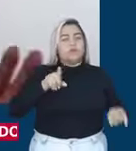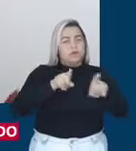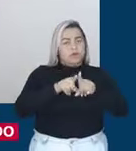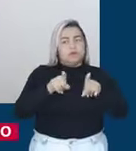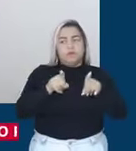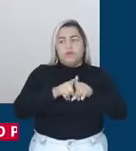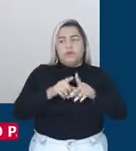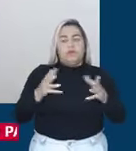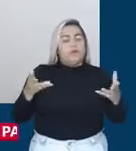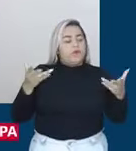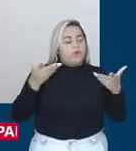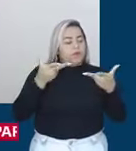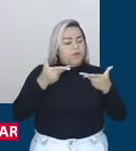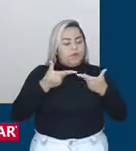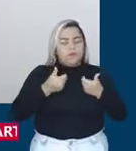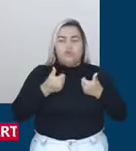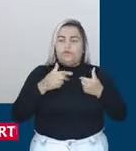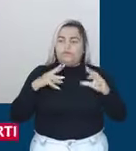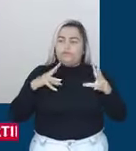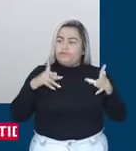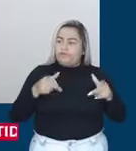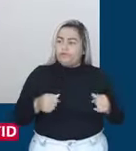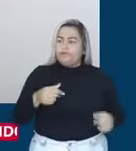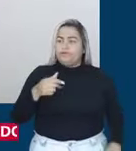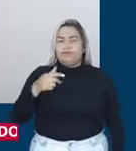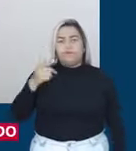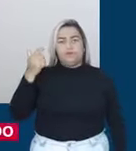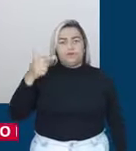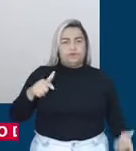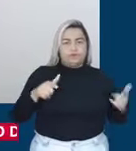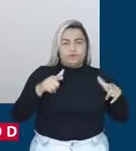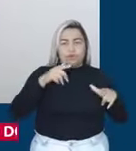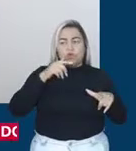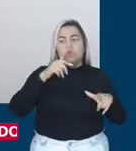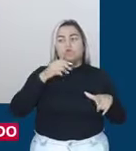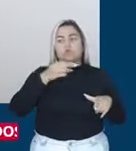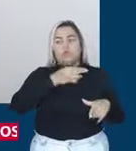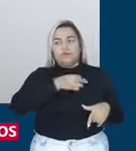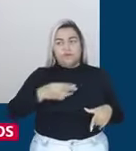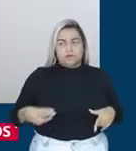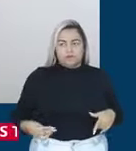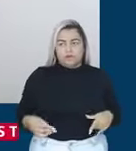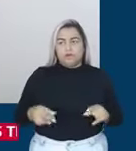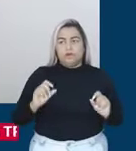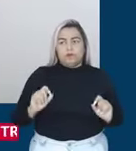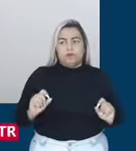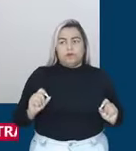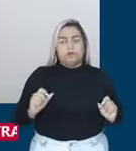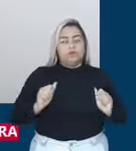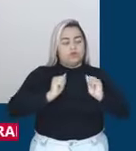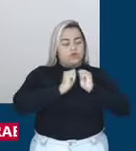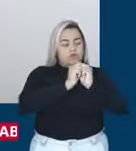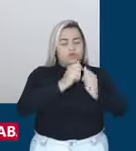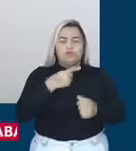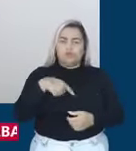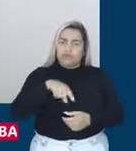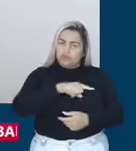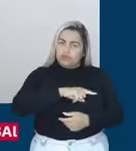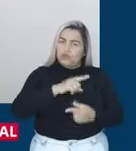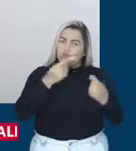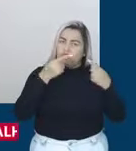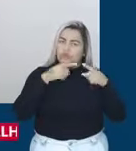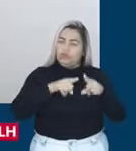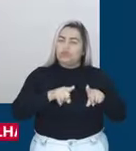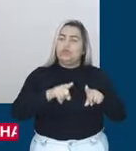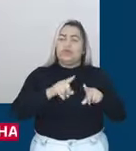ele é brilhante, né? Como todos os outros ministros, mas é os dois que mais estão aqui conosco nessa linha de combate